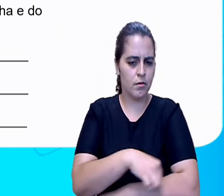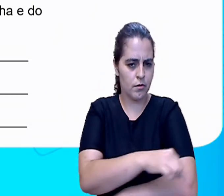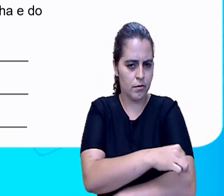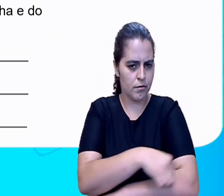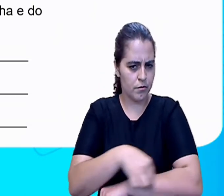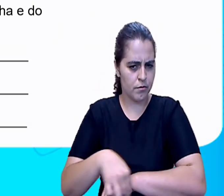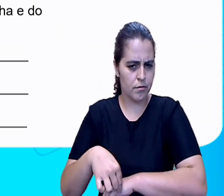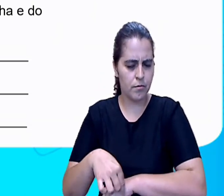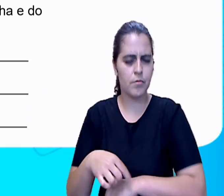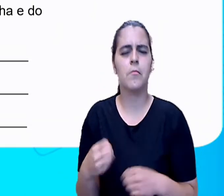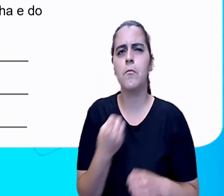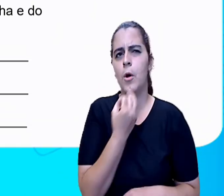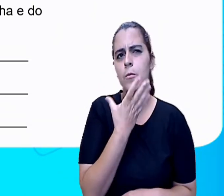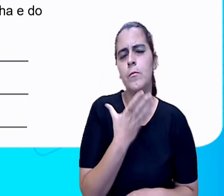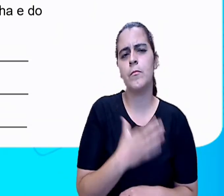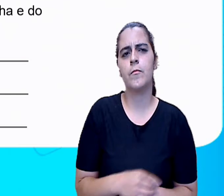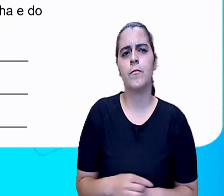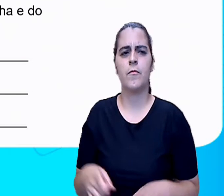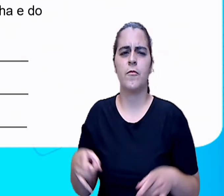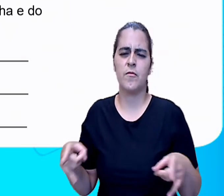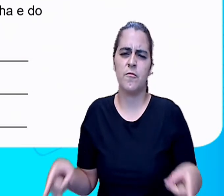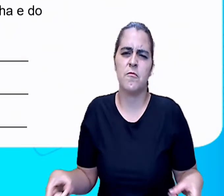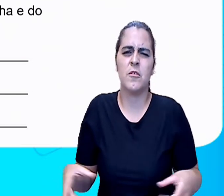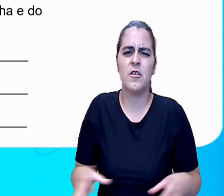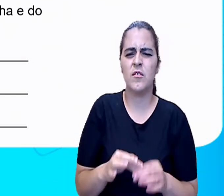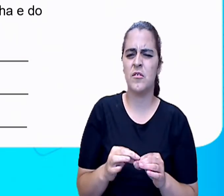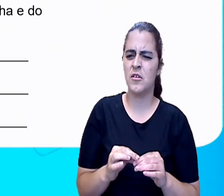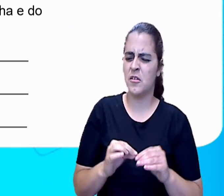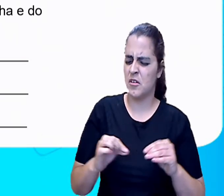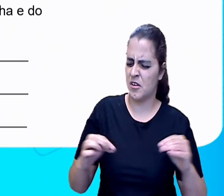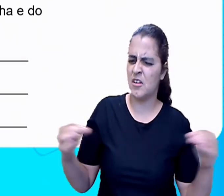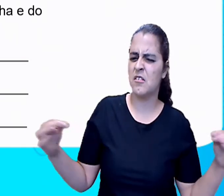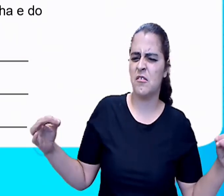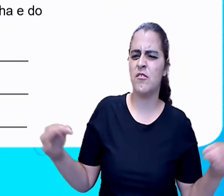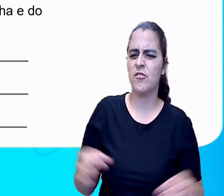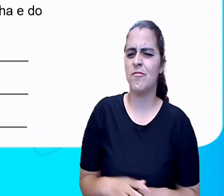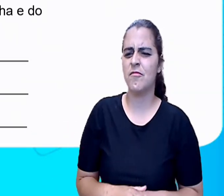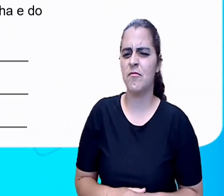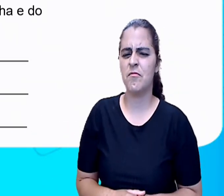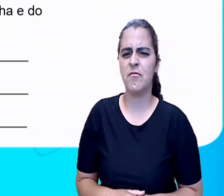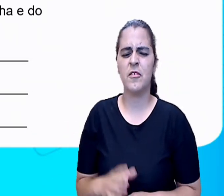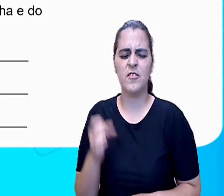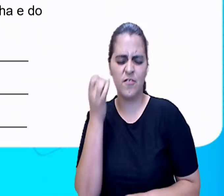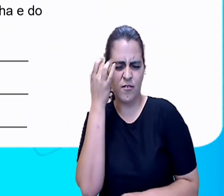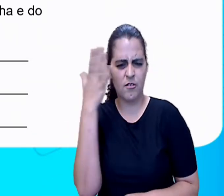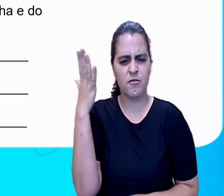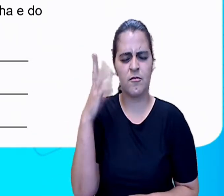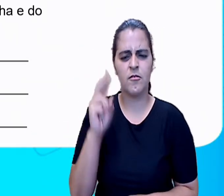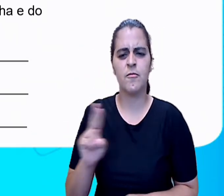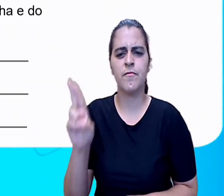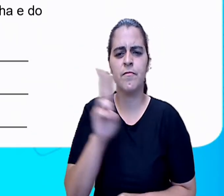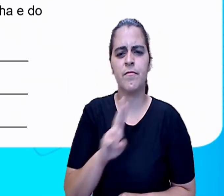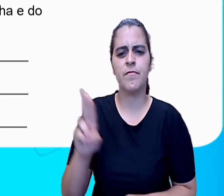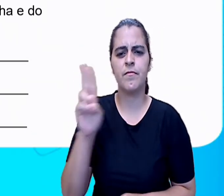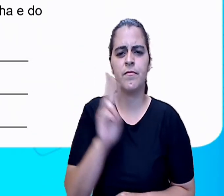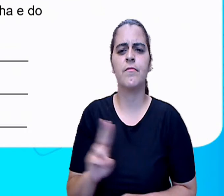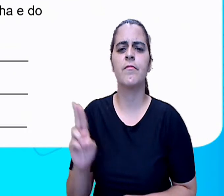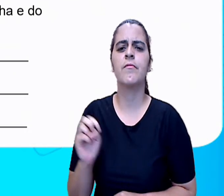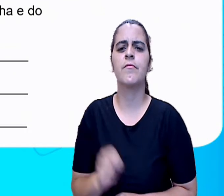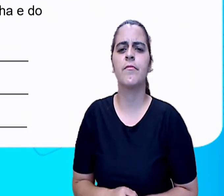escolar. Bom, o nosso quarto é bem grande, não é verdade? É mais fácil usar o